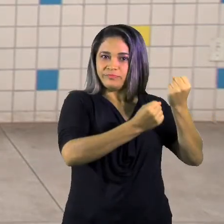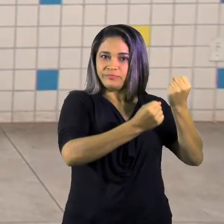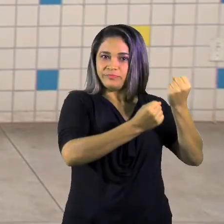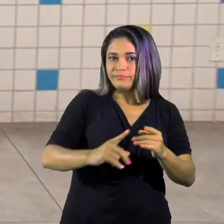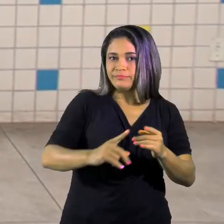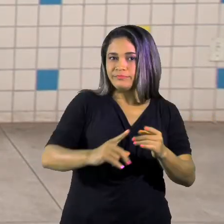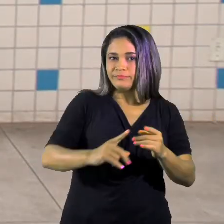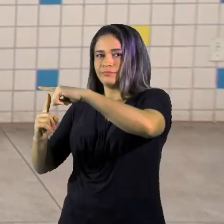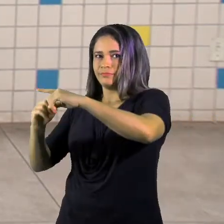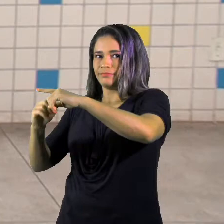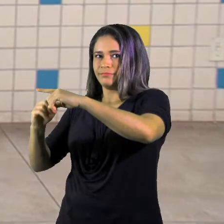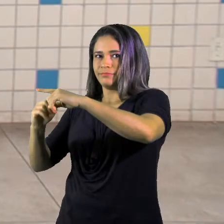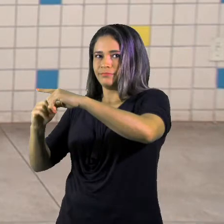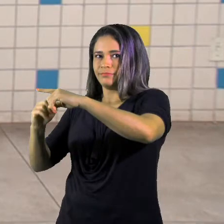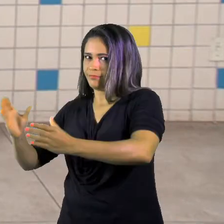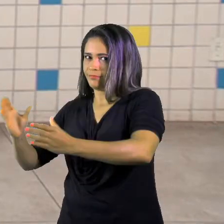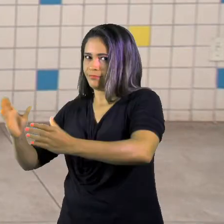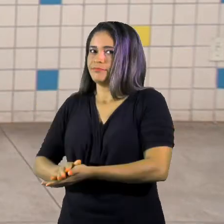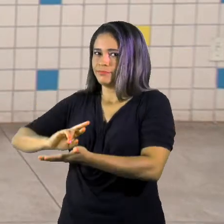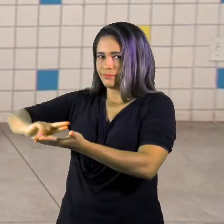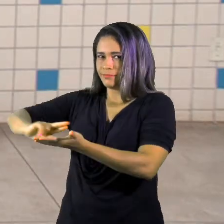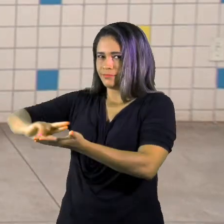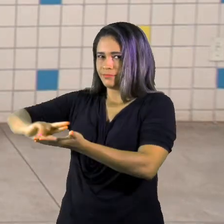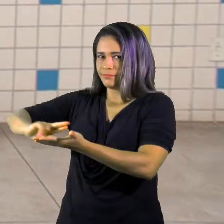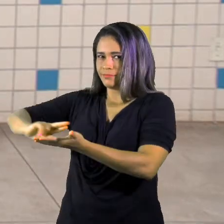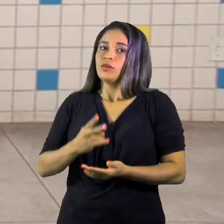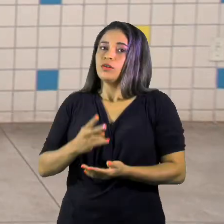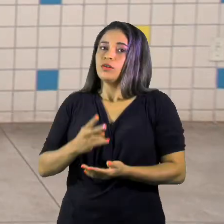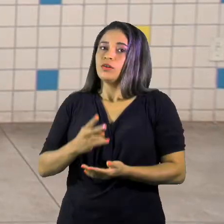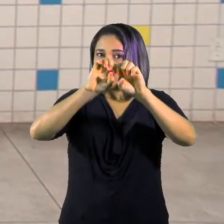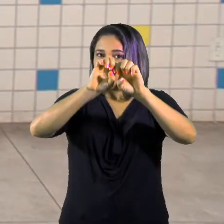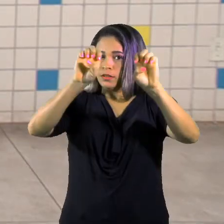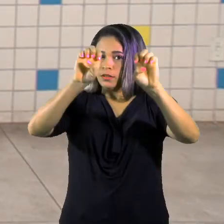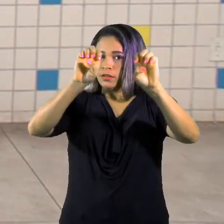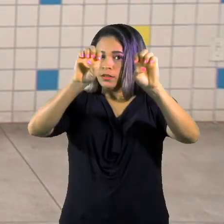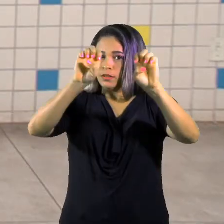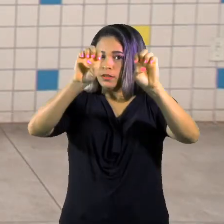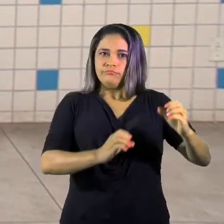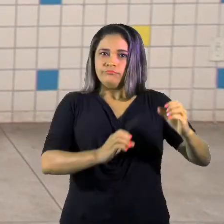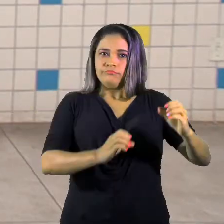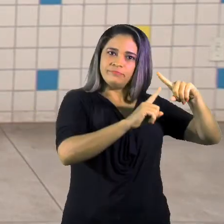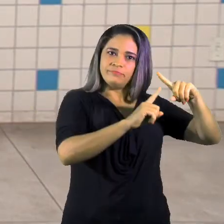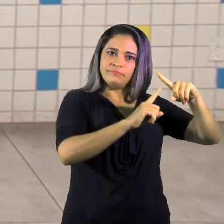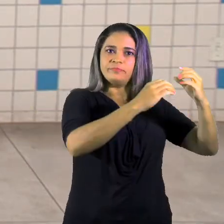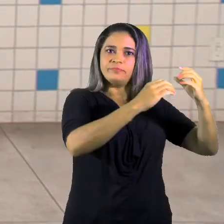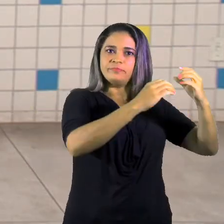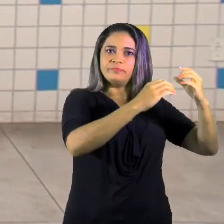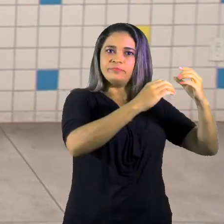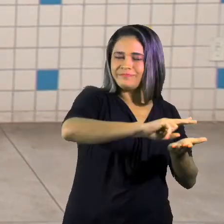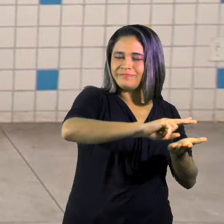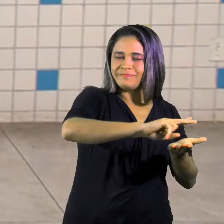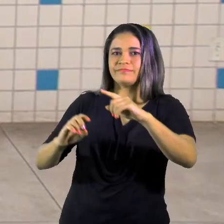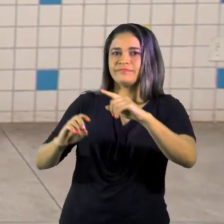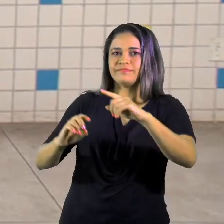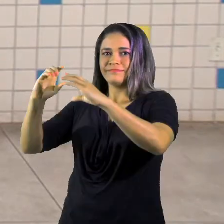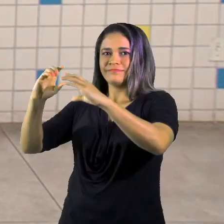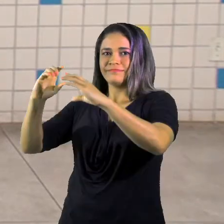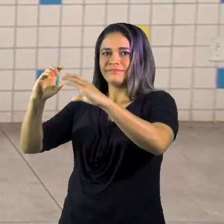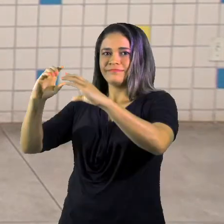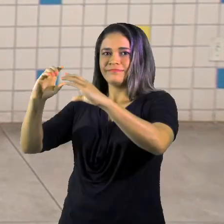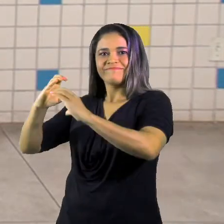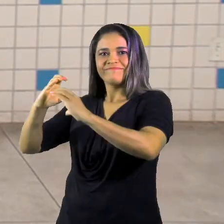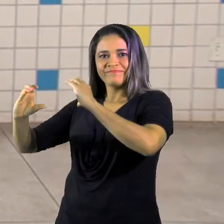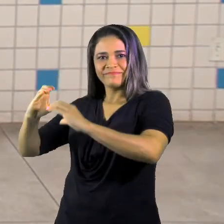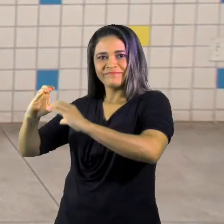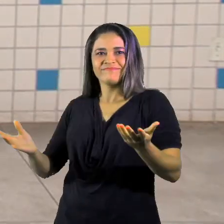comunicação. Então, todos esses dois sistemas de rede de transporte e de comunicação são de extrema importância no